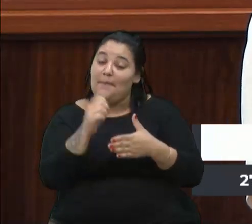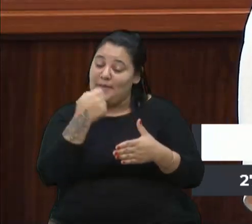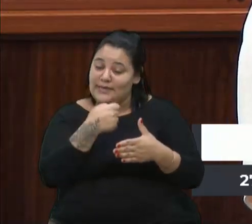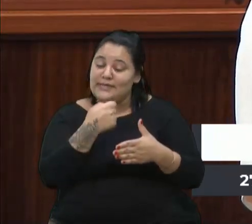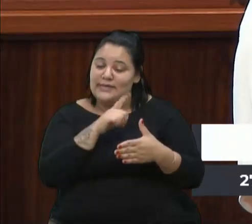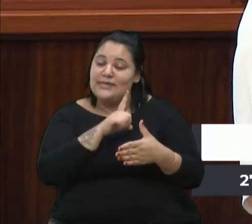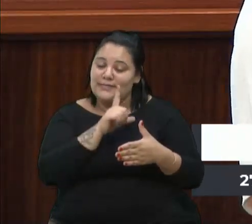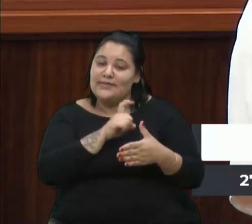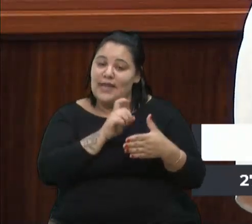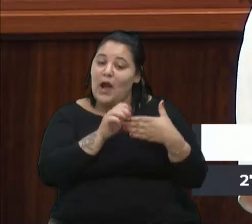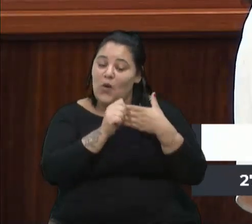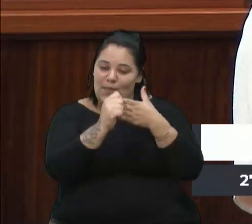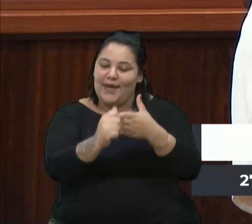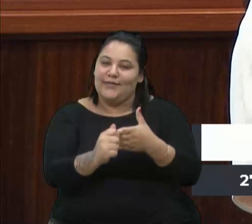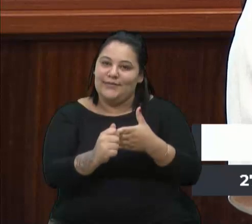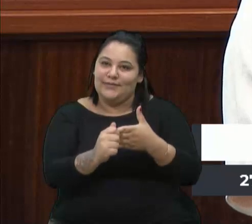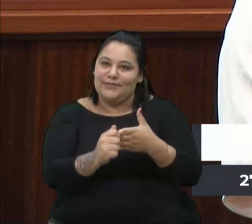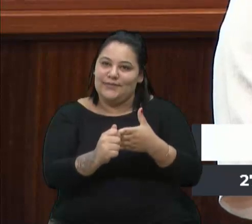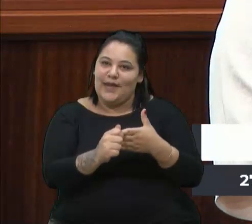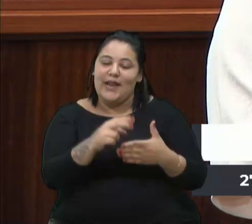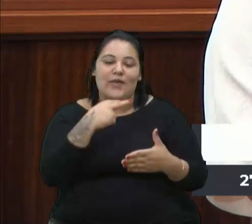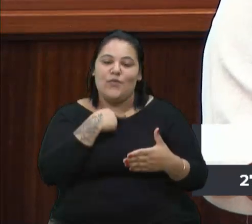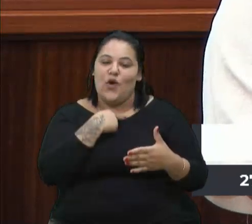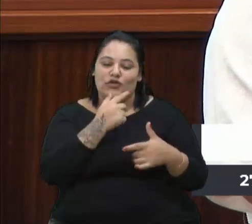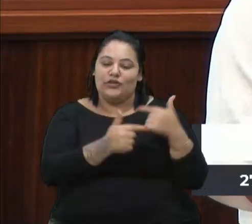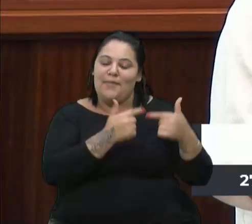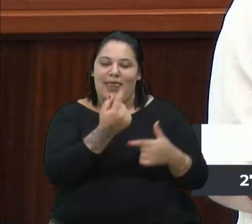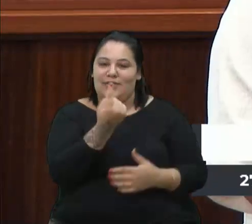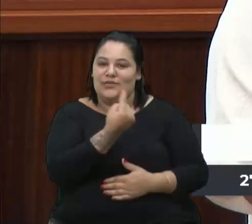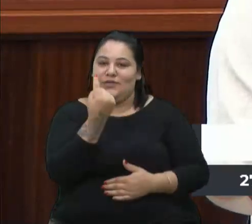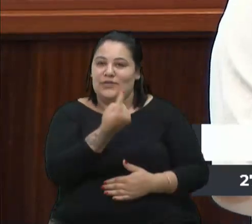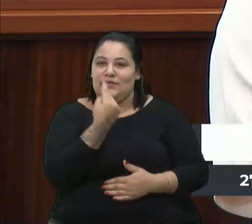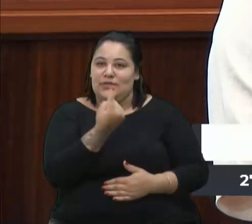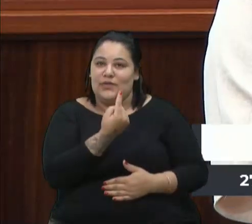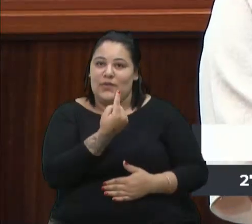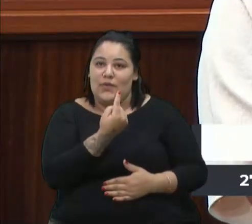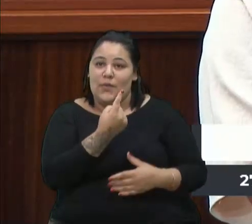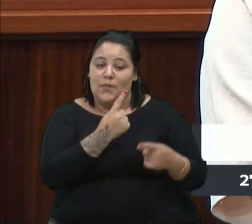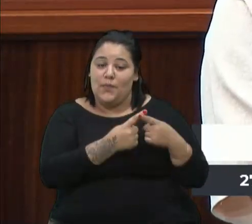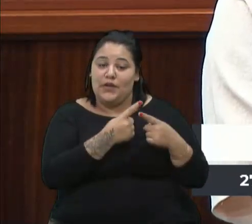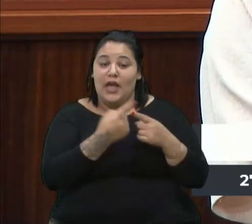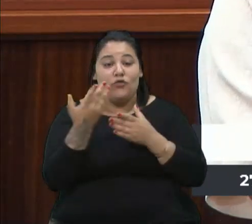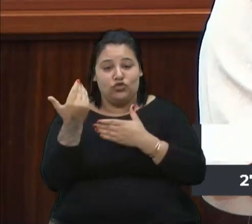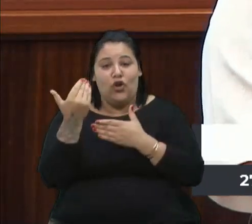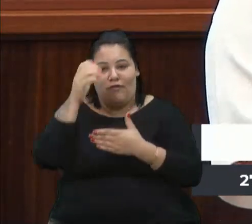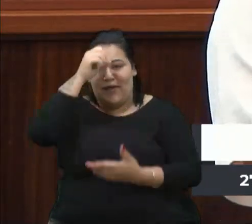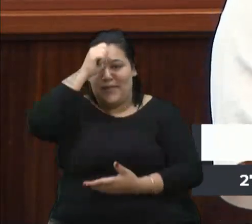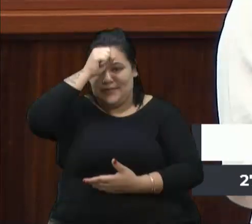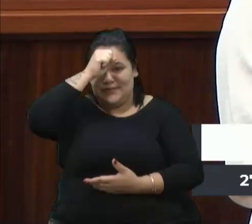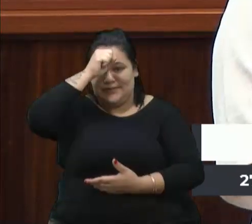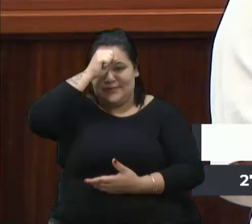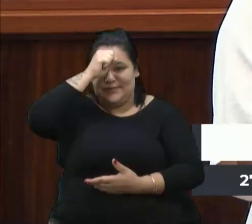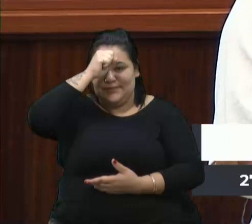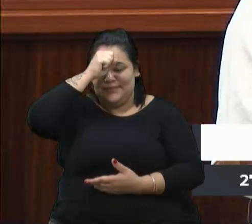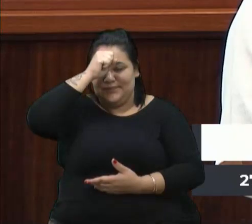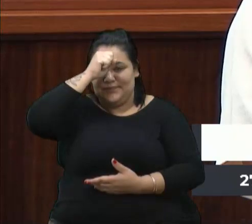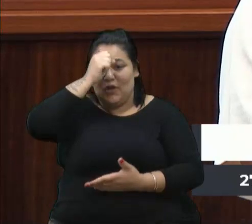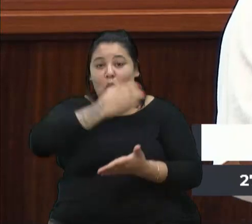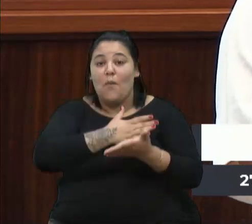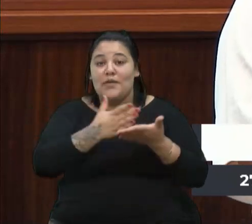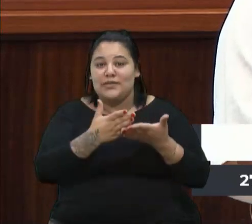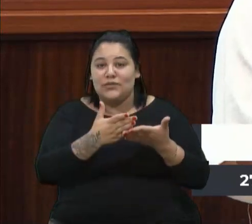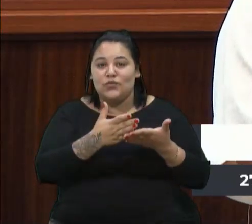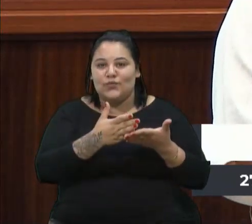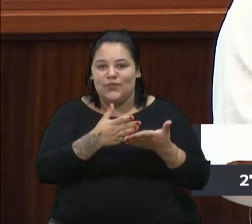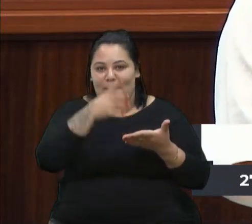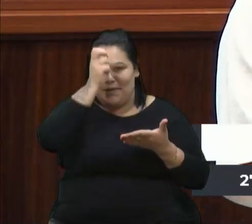sendo acompanhado, ele não deveria estar lá no seu local de trabalho sozinho, afinal de contas ele era jovem aprendiz, mas ele estava lá